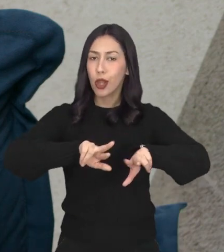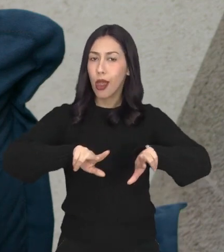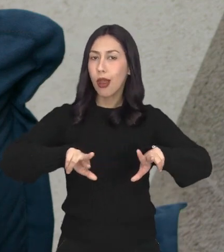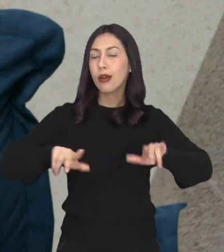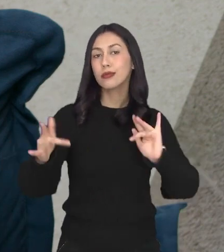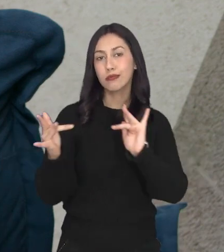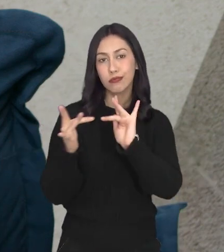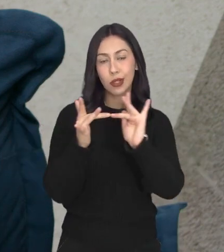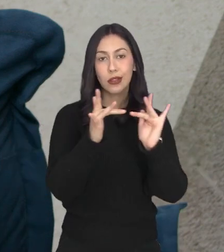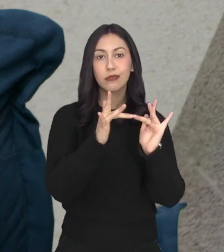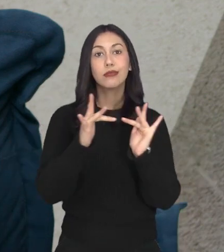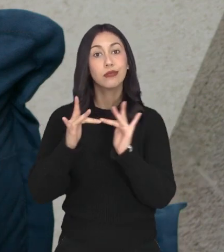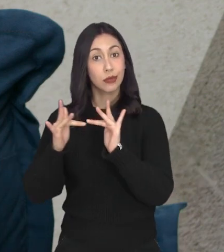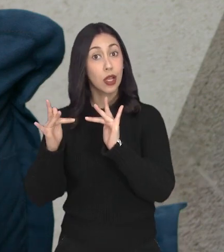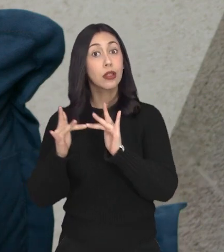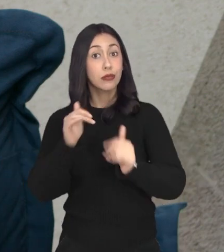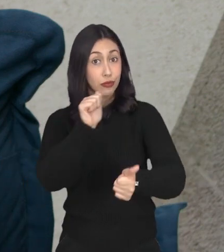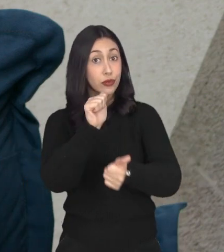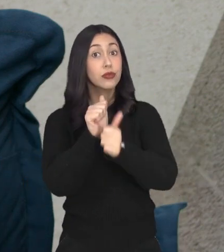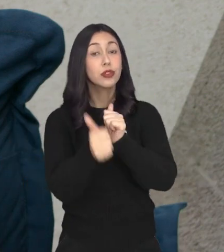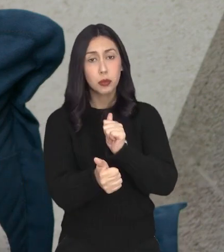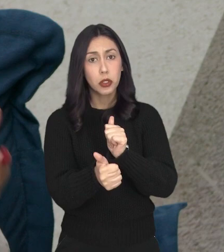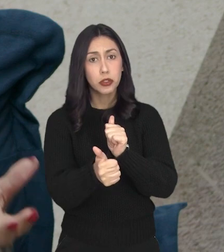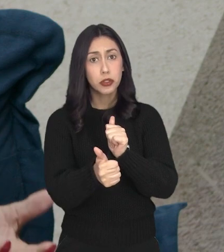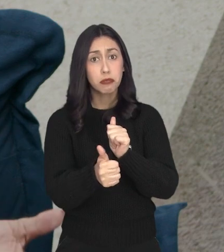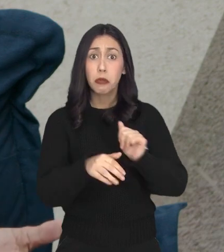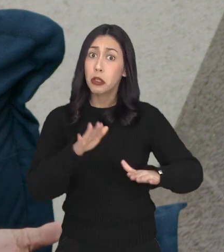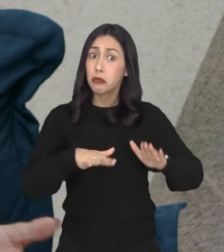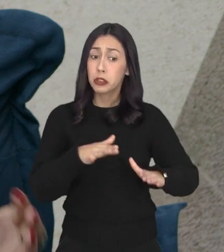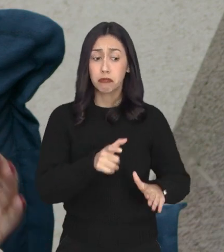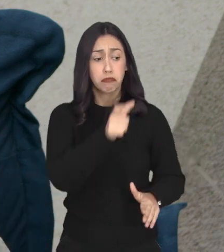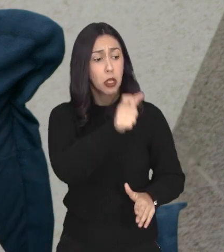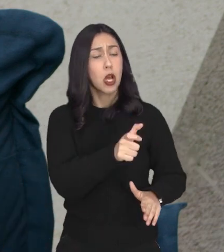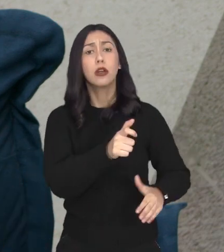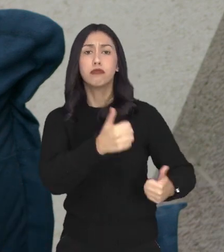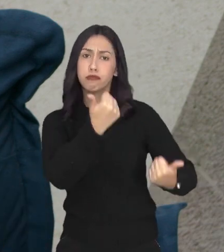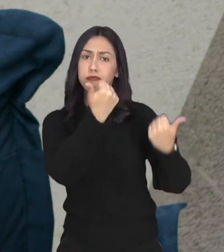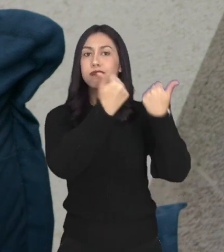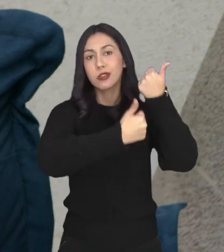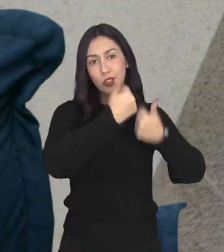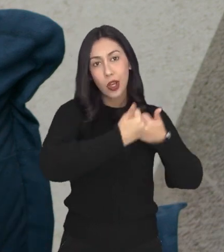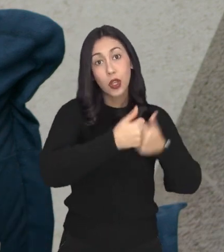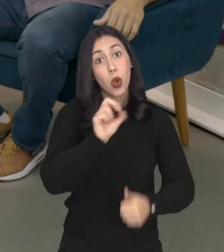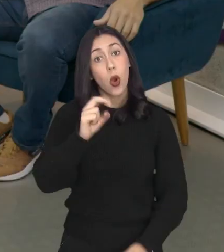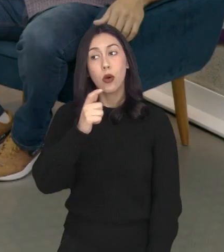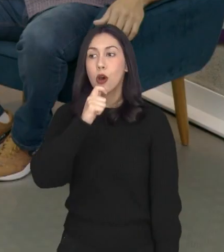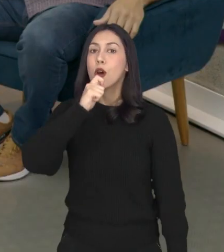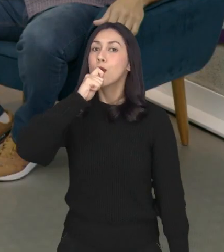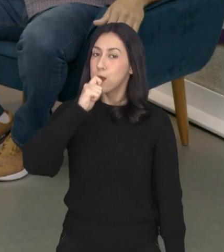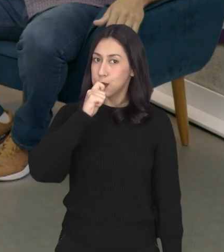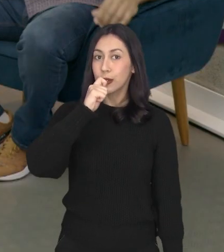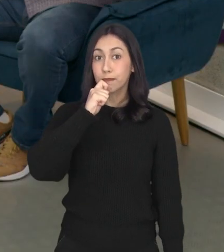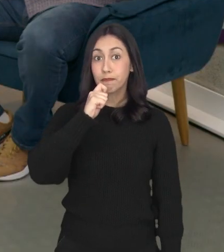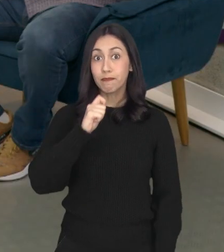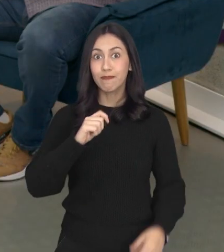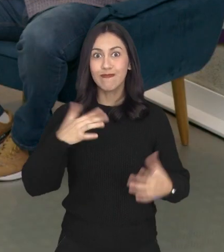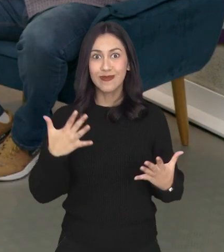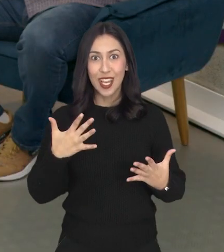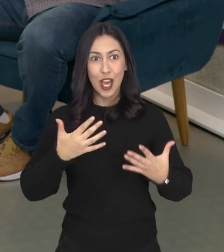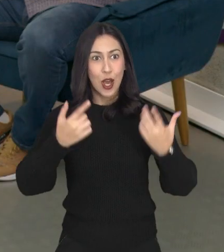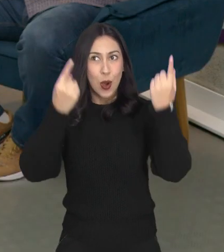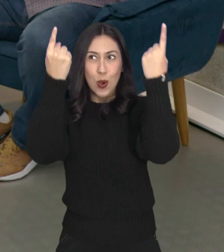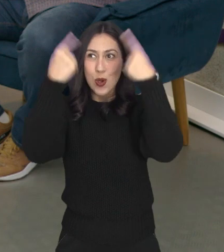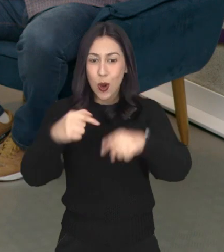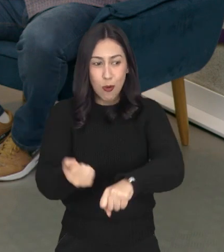atividades diretamente relacionadas ao esporte, seja como jogador, seja como árbitro. O encanto do jogo,